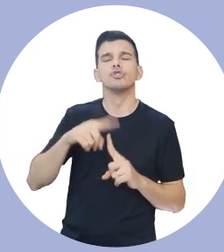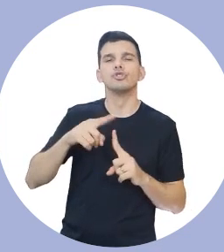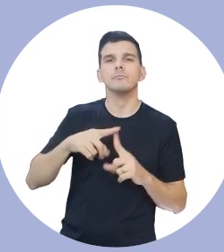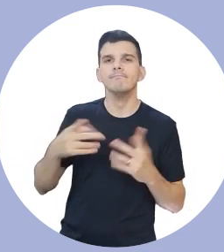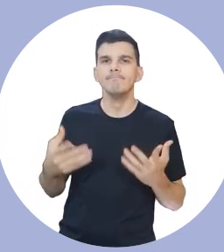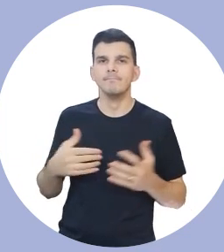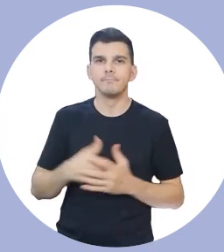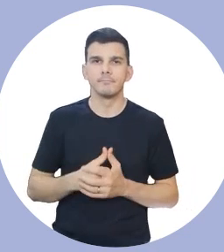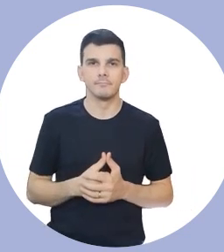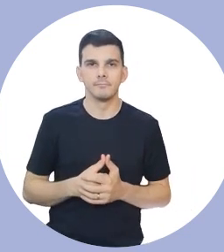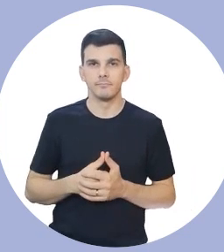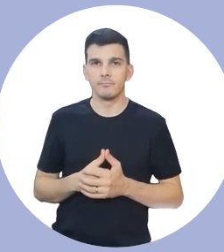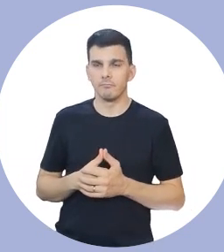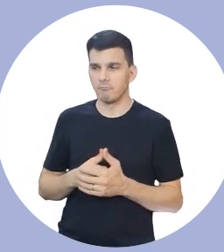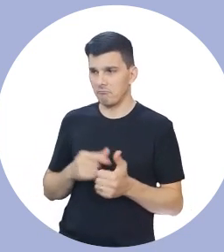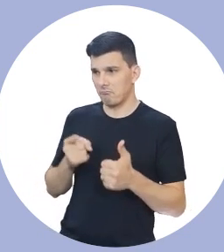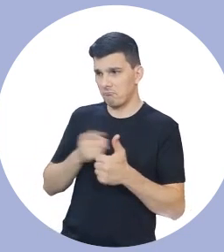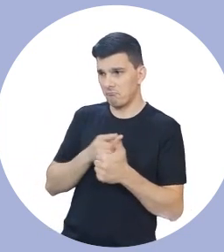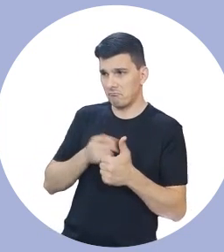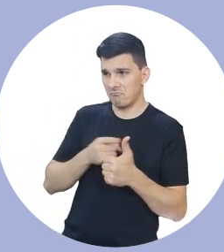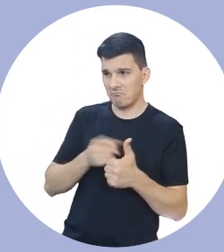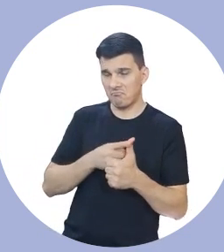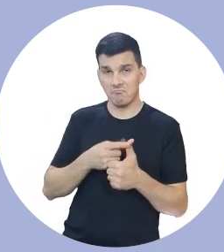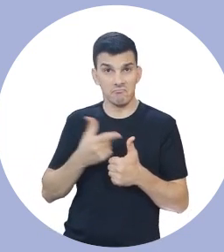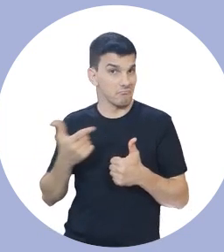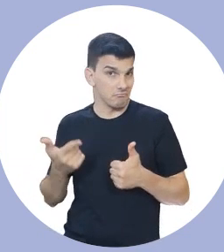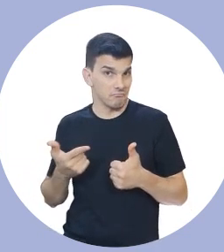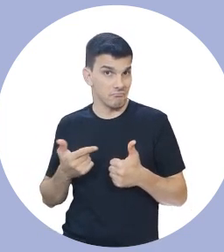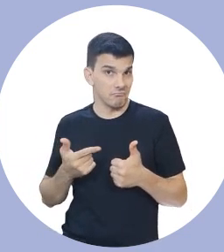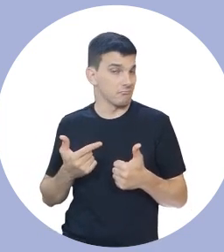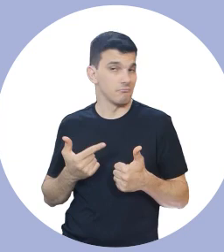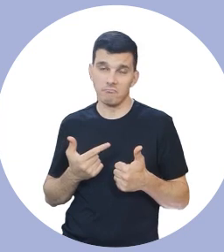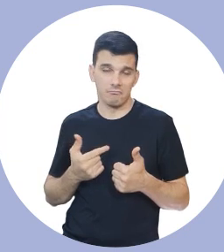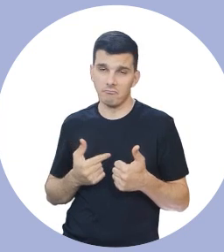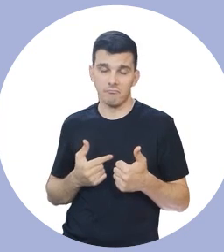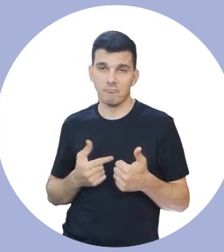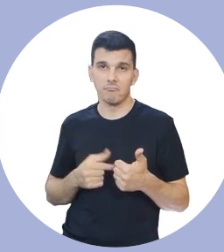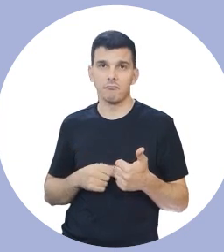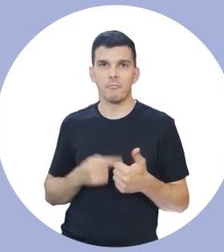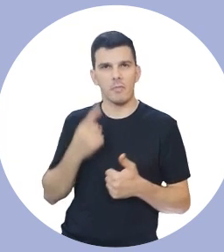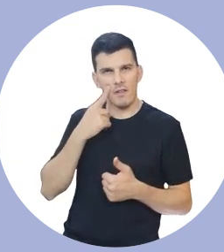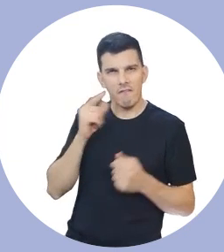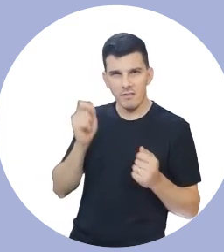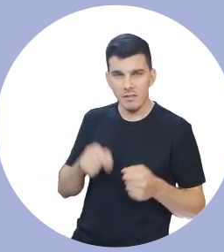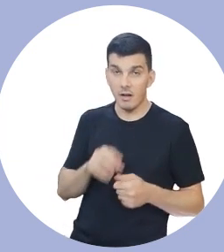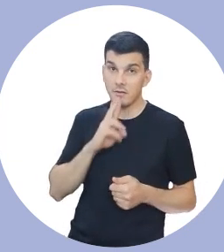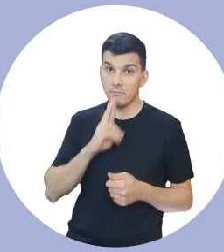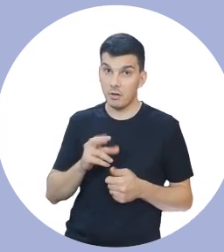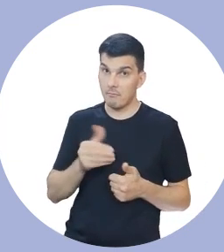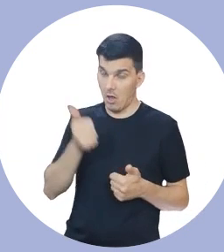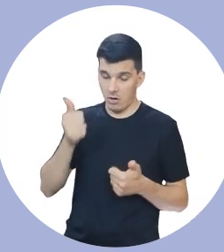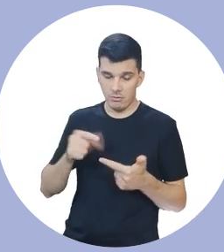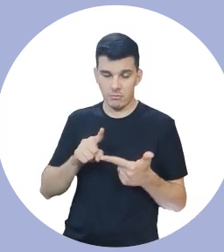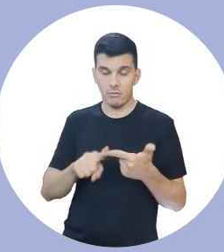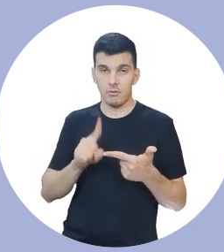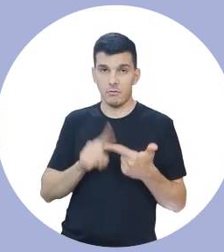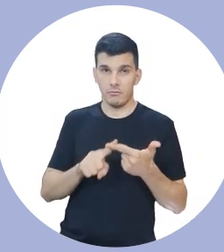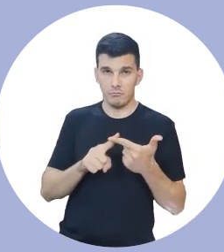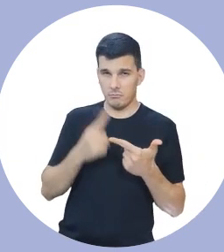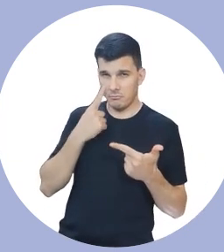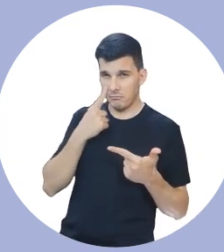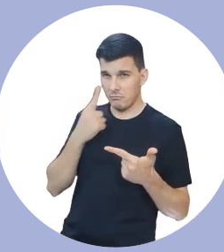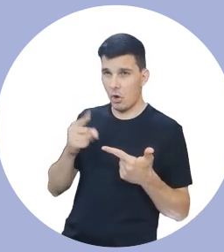tipo de separação de mistura? Transformações de frações de petróleo em outras moléculas menores? Tá, vamos ver se tem uma resposta melhor a